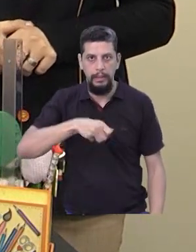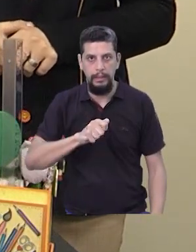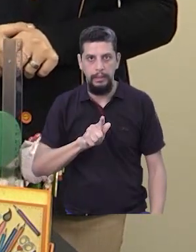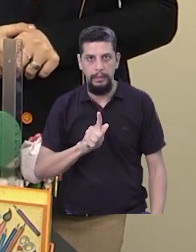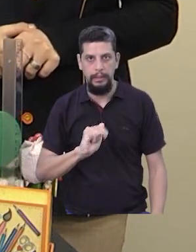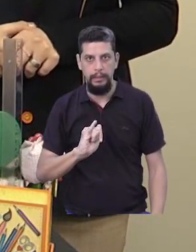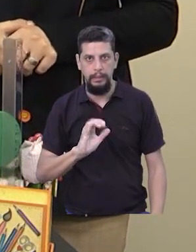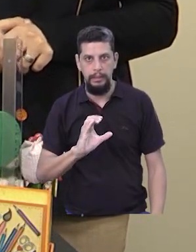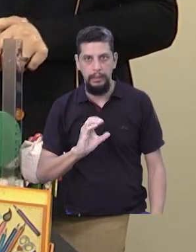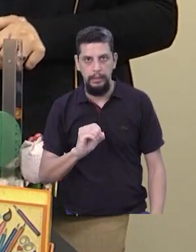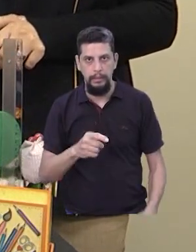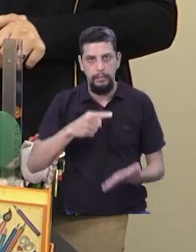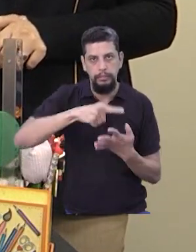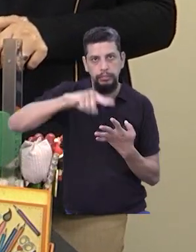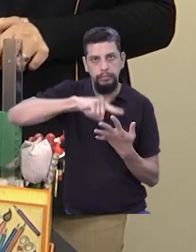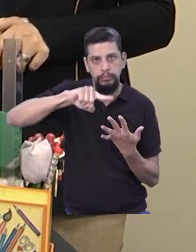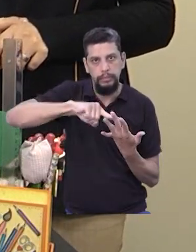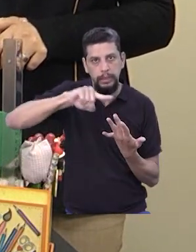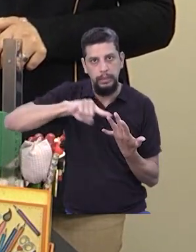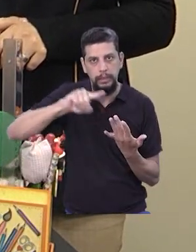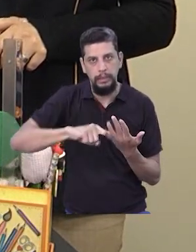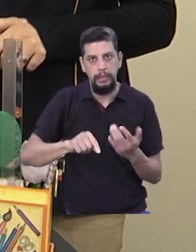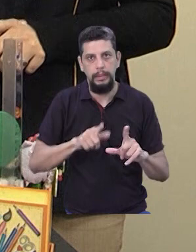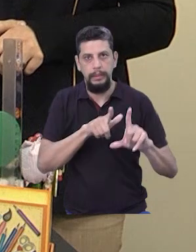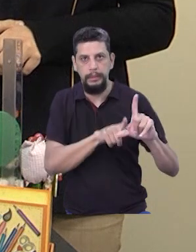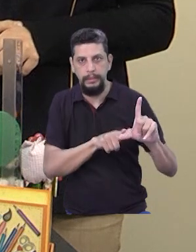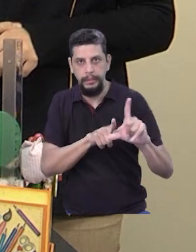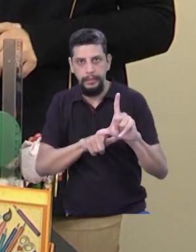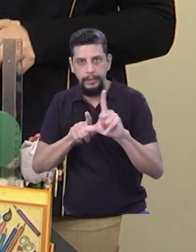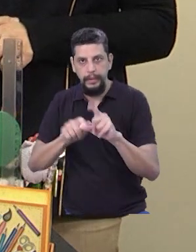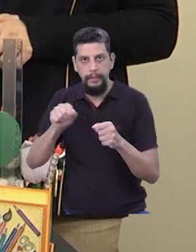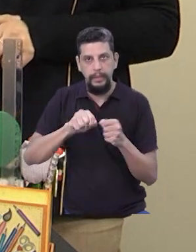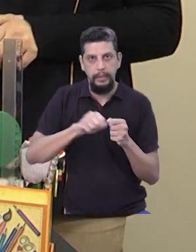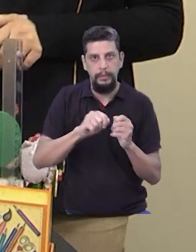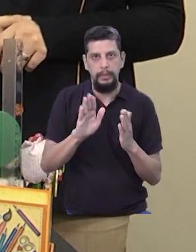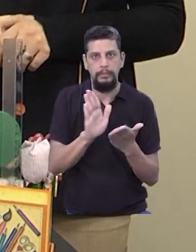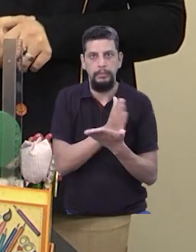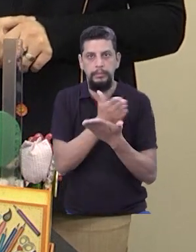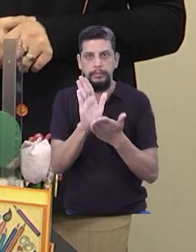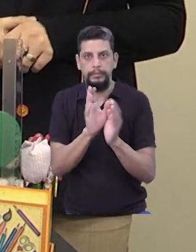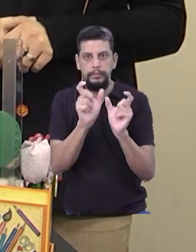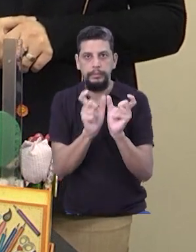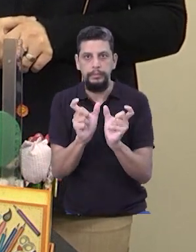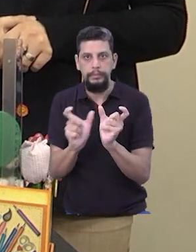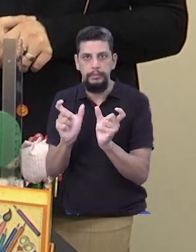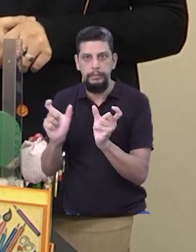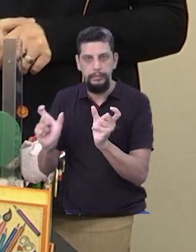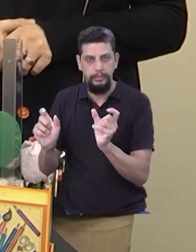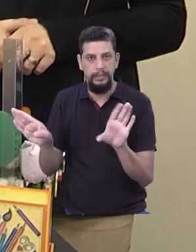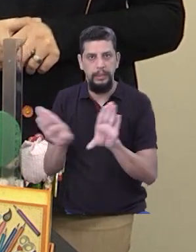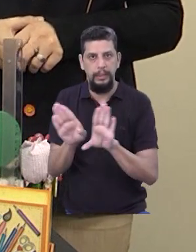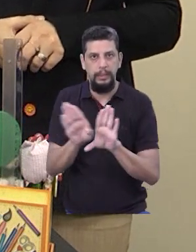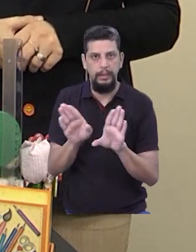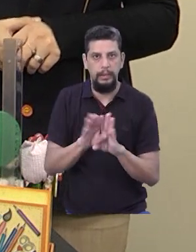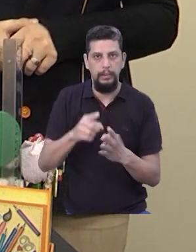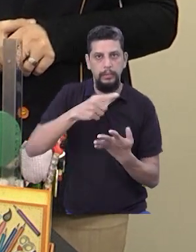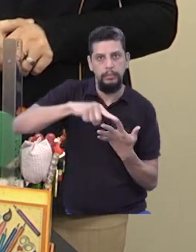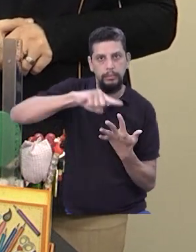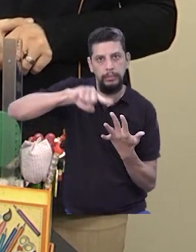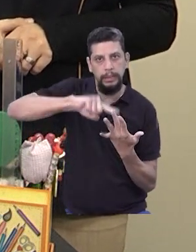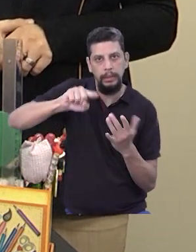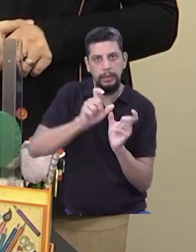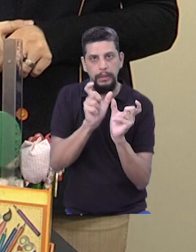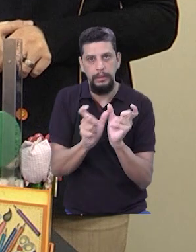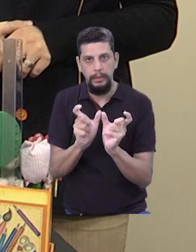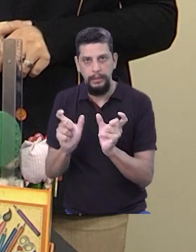palavra mágico, contamos os números de letras, fizemos a separação em sílabas, contamos o